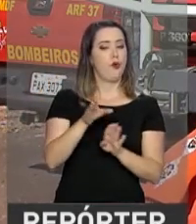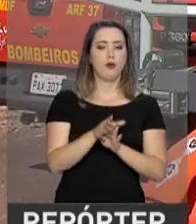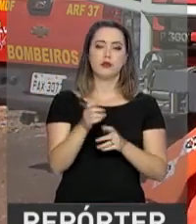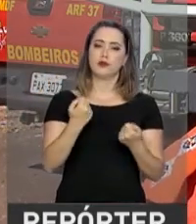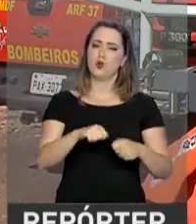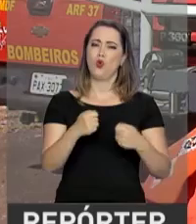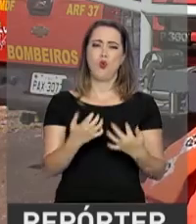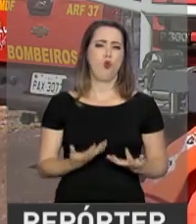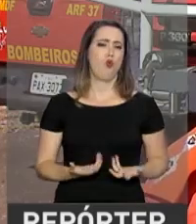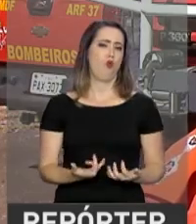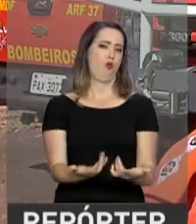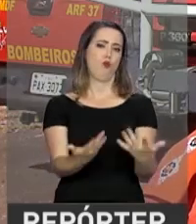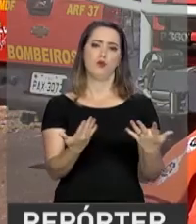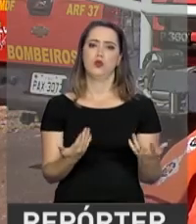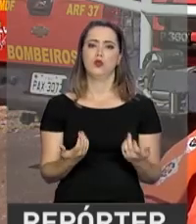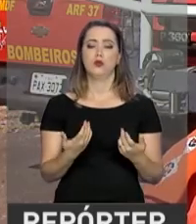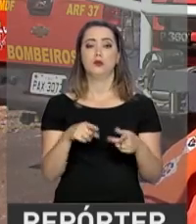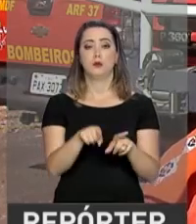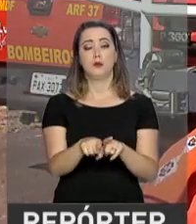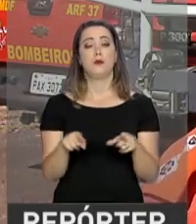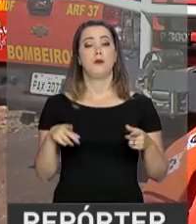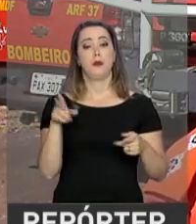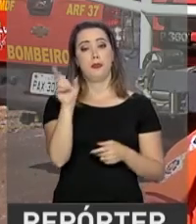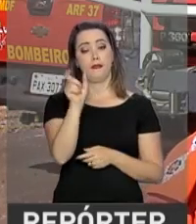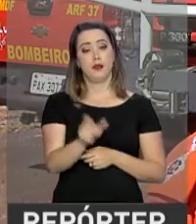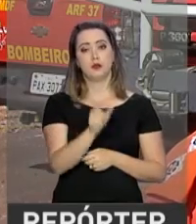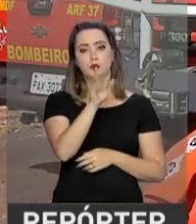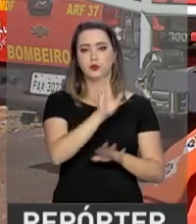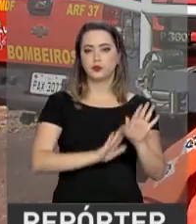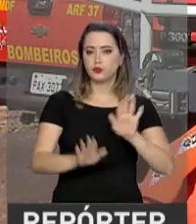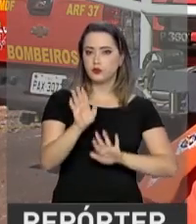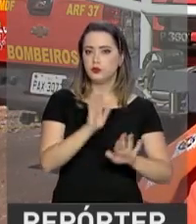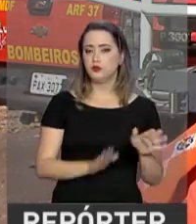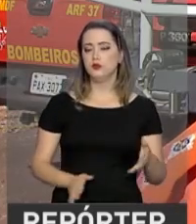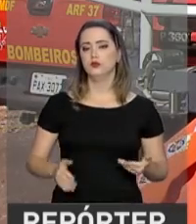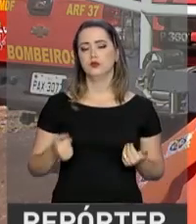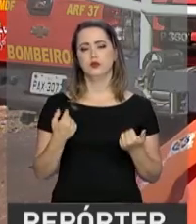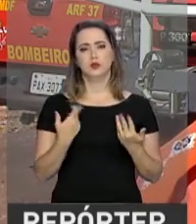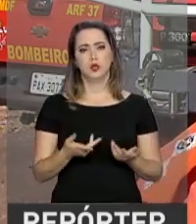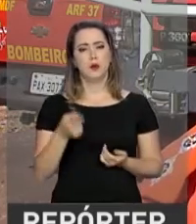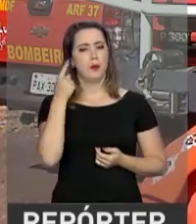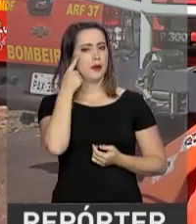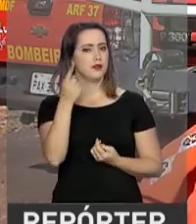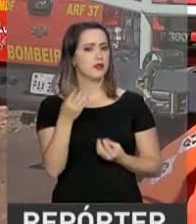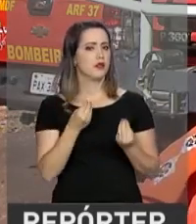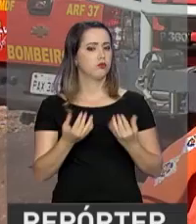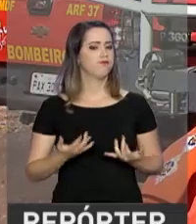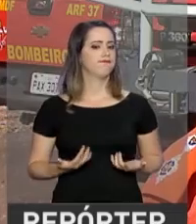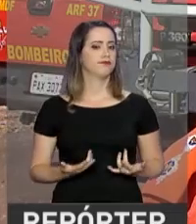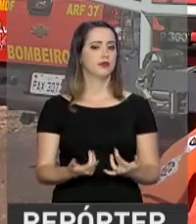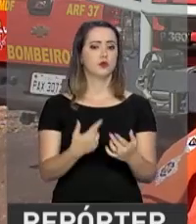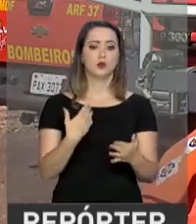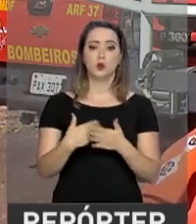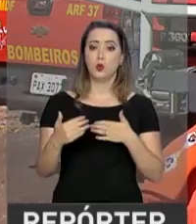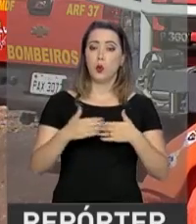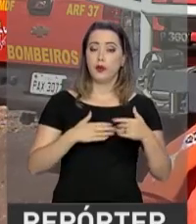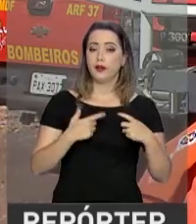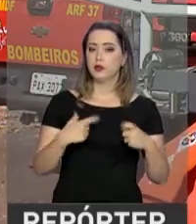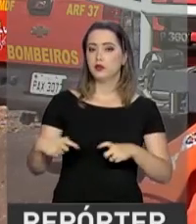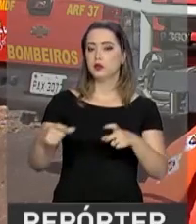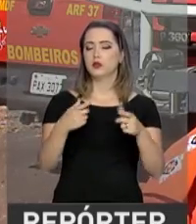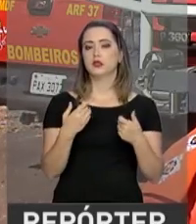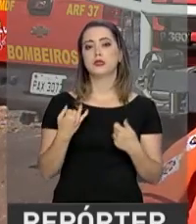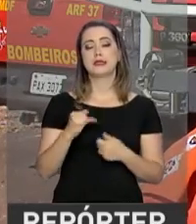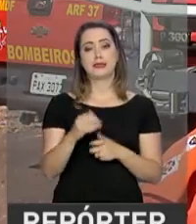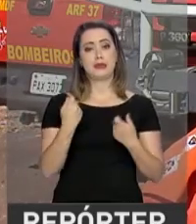essas atividades é que as pessoas tomem cuidado é ao pensar em colocar fogo em qualquer tipo de lugar e se